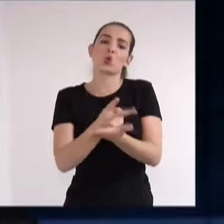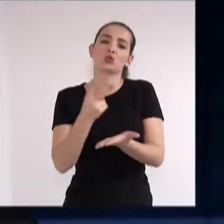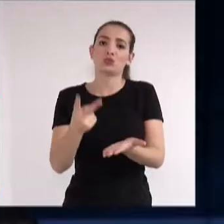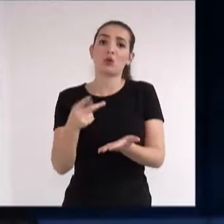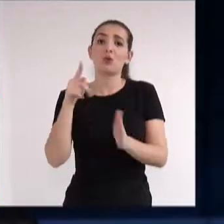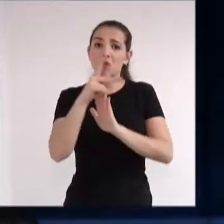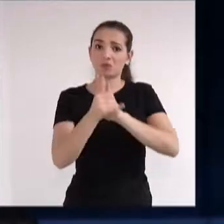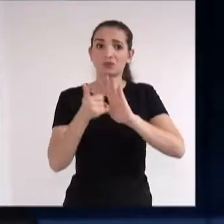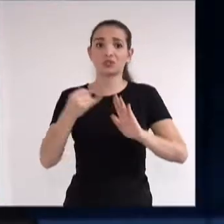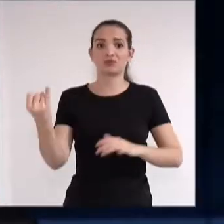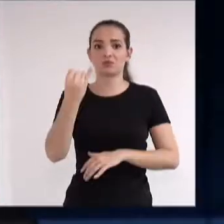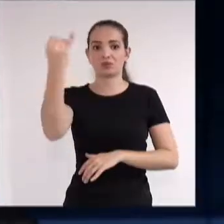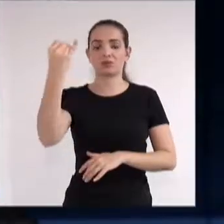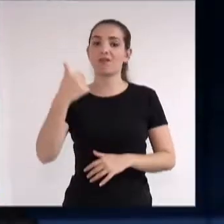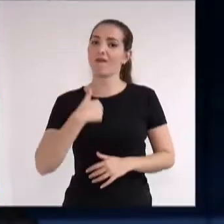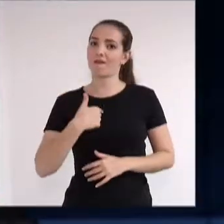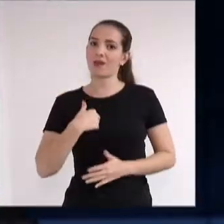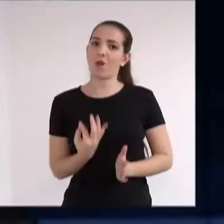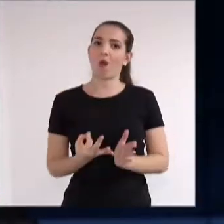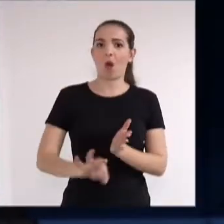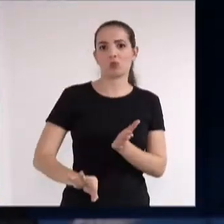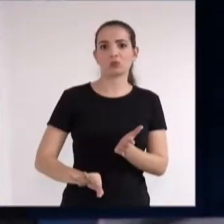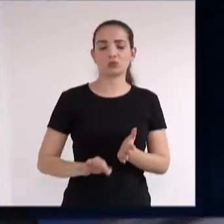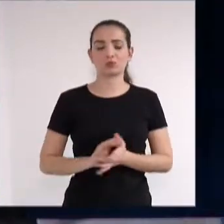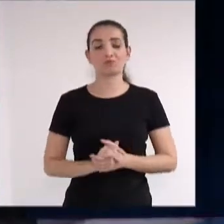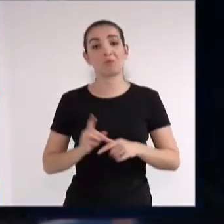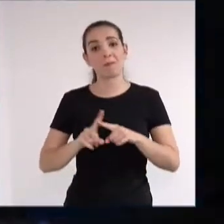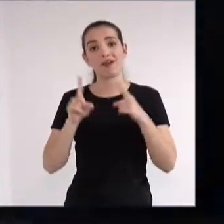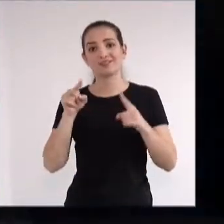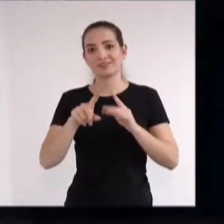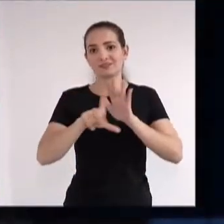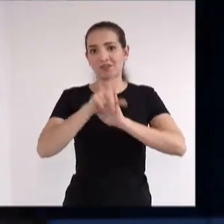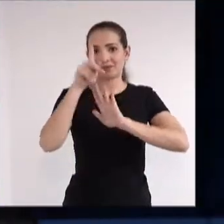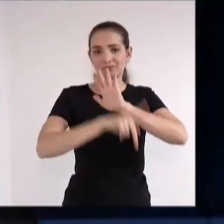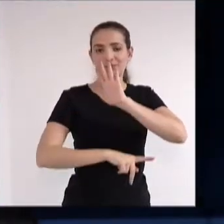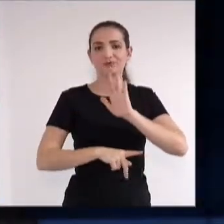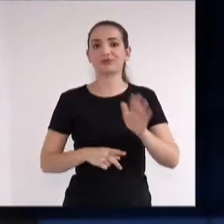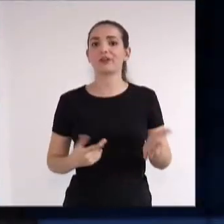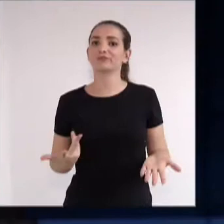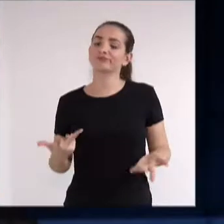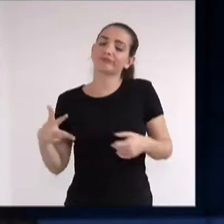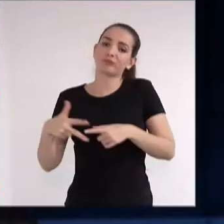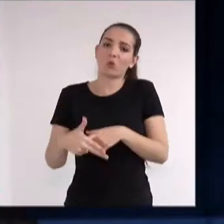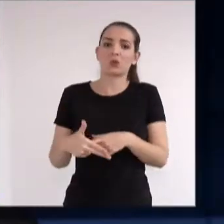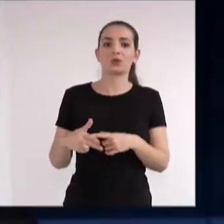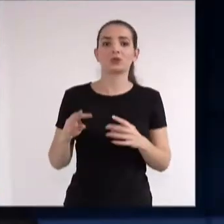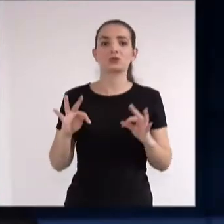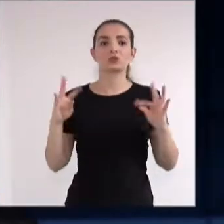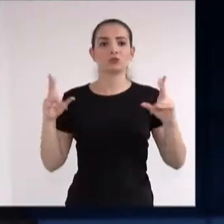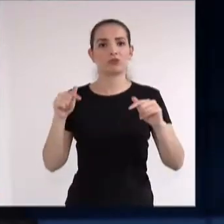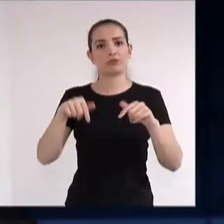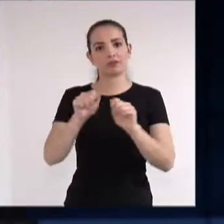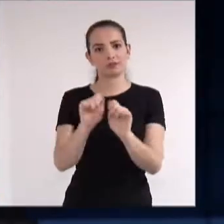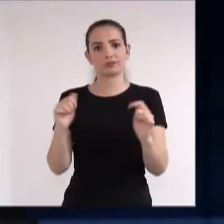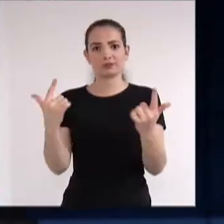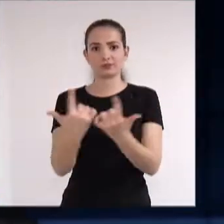por acaso eu era o autor do projeto, mas o projeto que foi avaliado, foi votado por toda esta Casa, o projeto